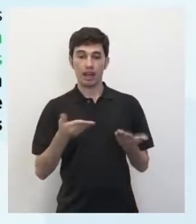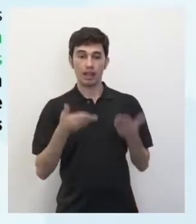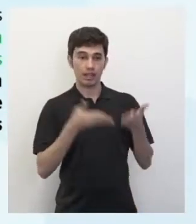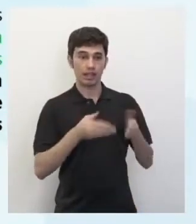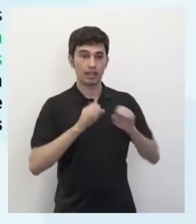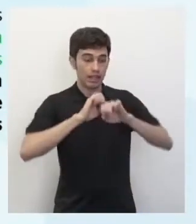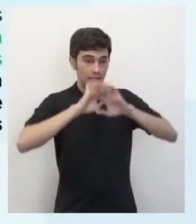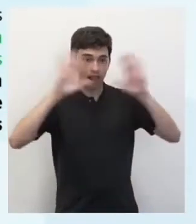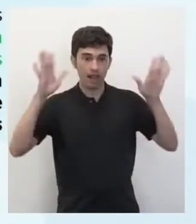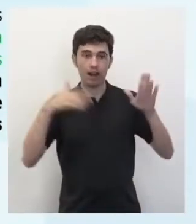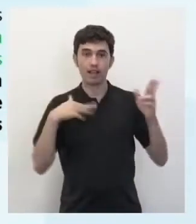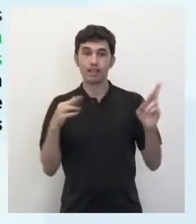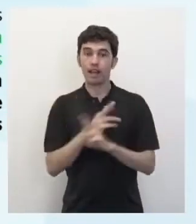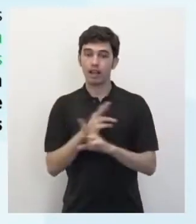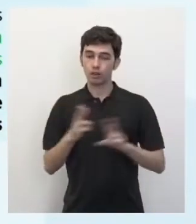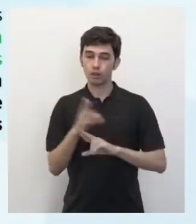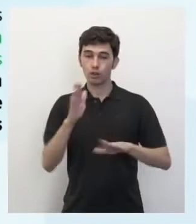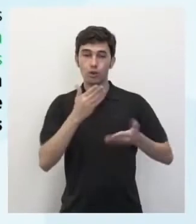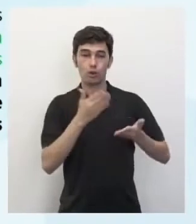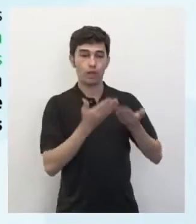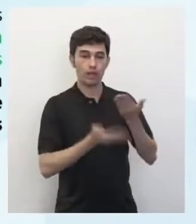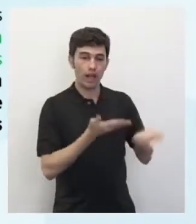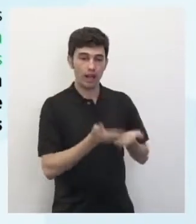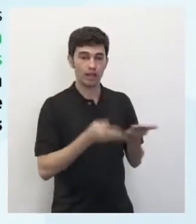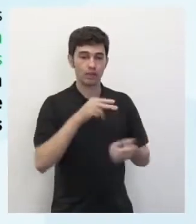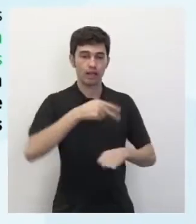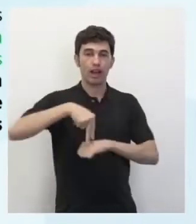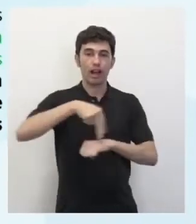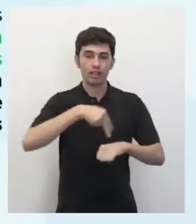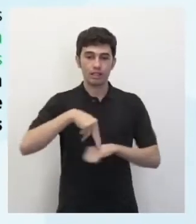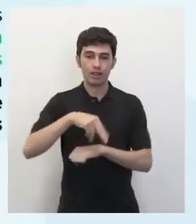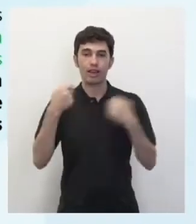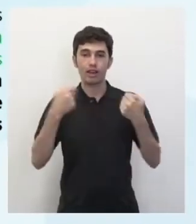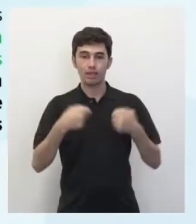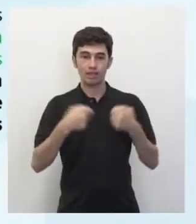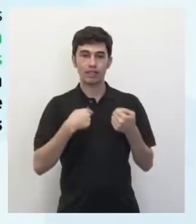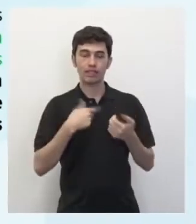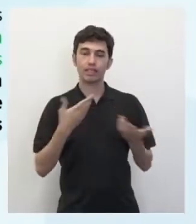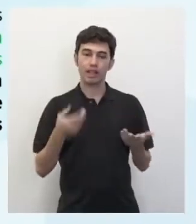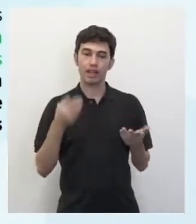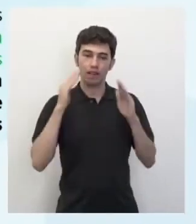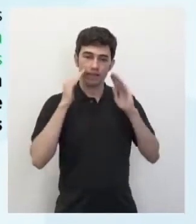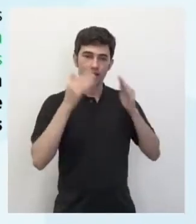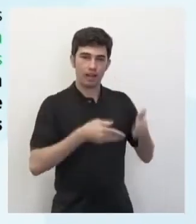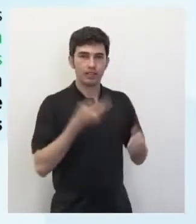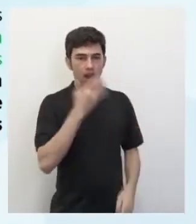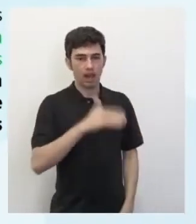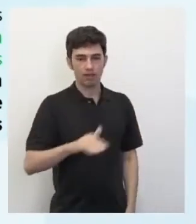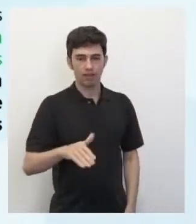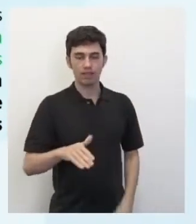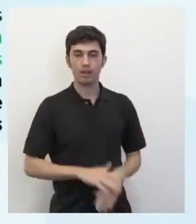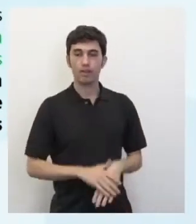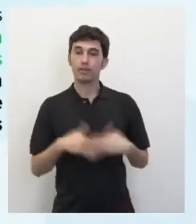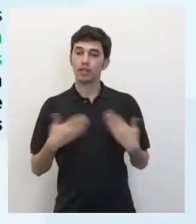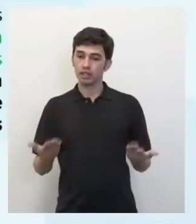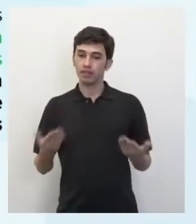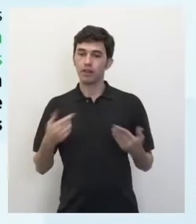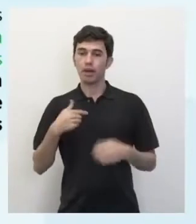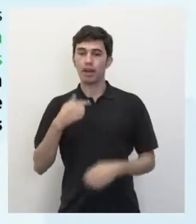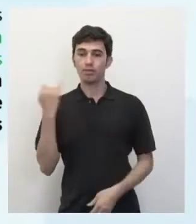é válido analisar a maneira como o excesso de publicidade infantil pode